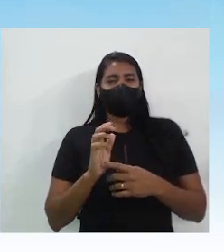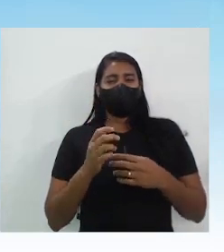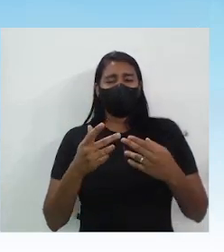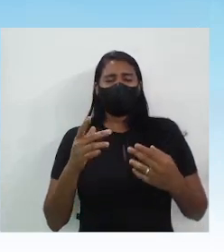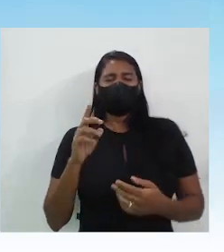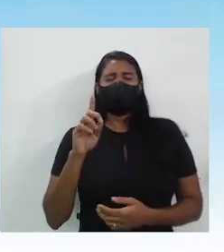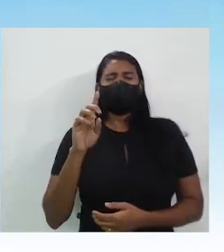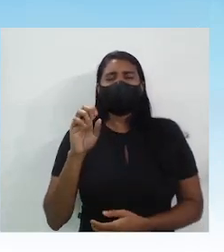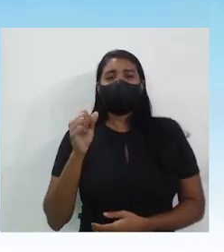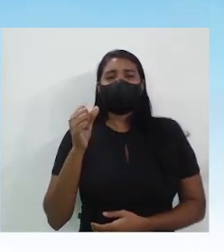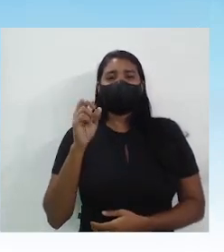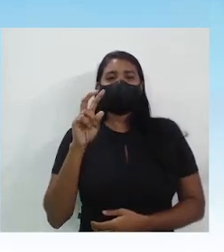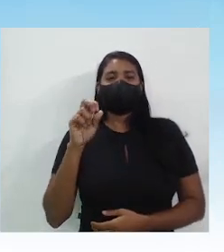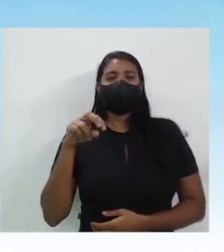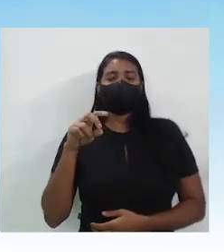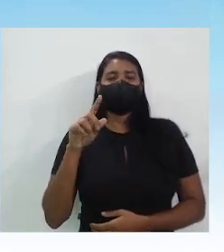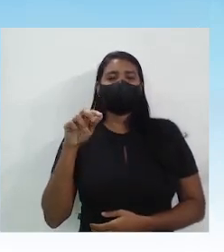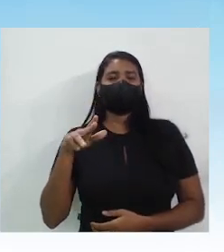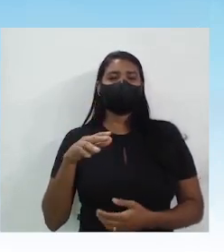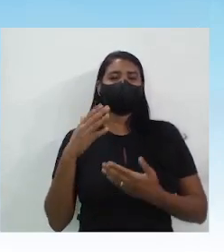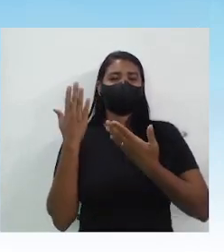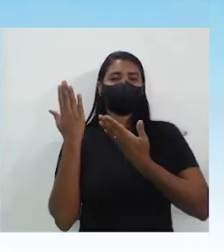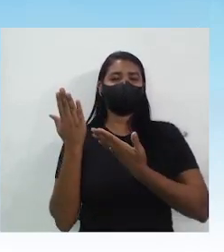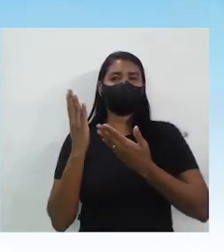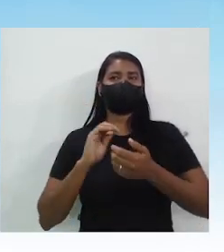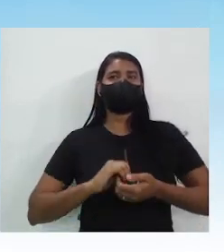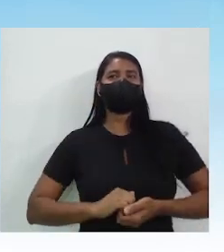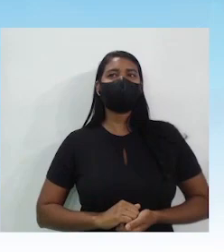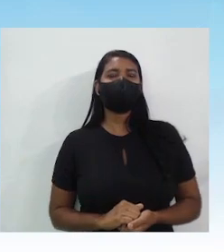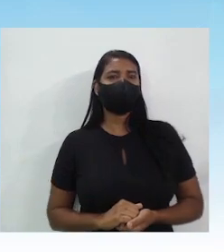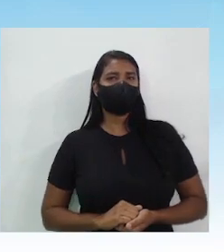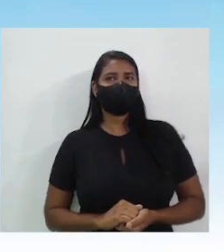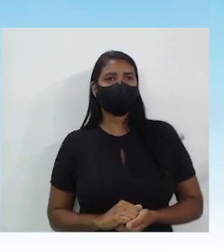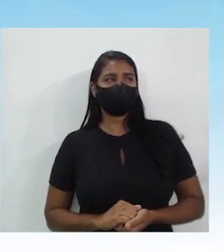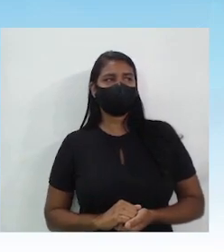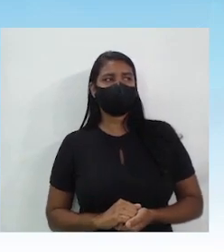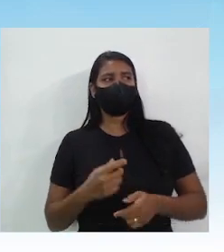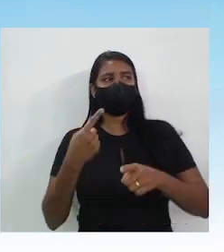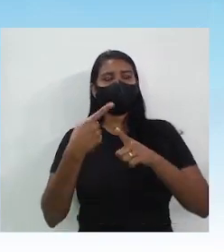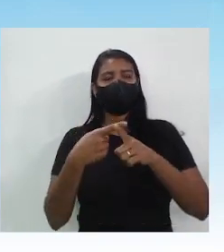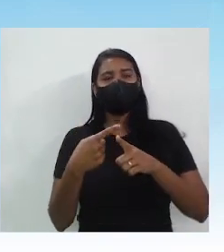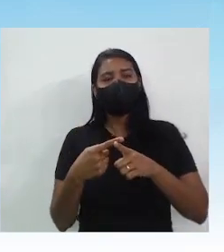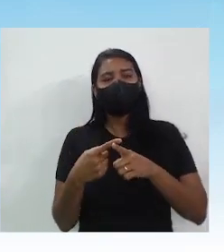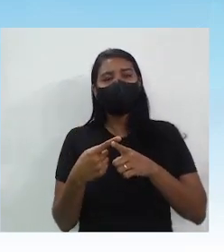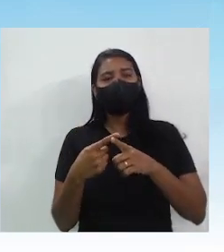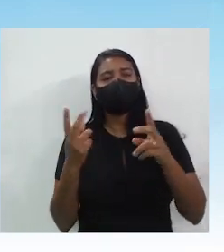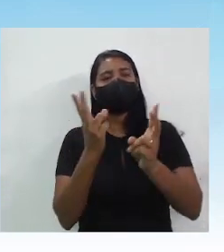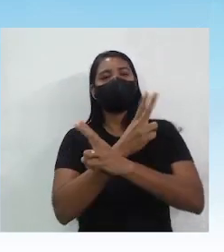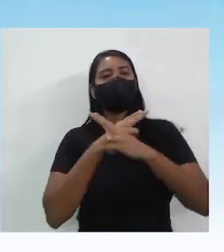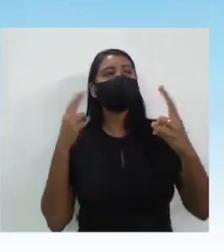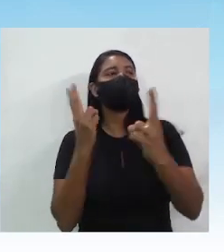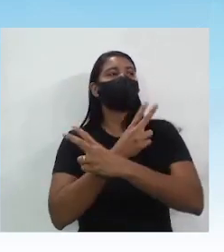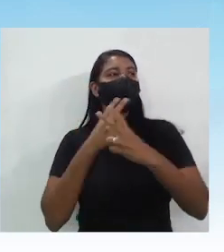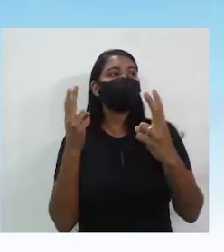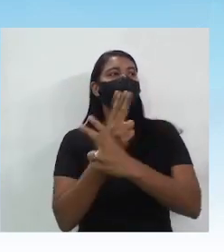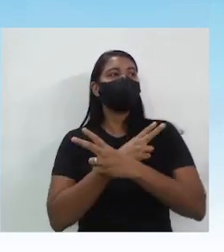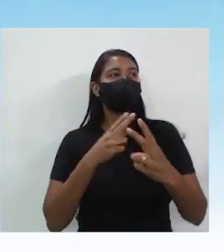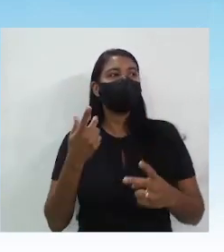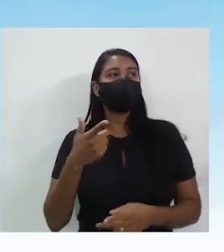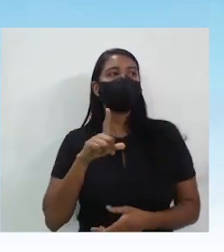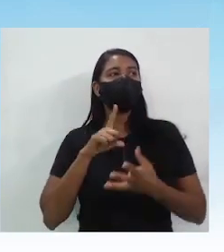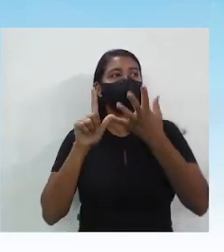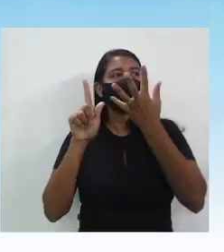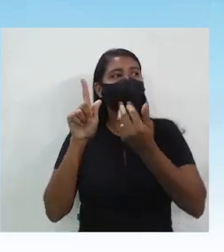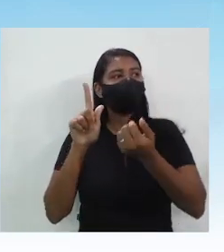e desvantagens. Primeiro, ela vai ser inesgotável, porque é o vento, não vai emitir